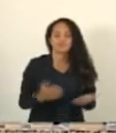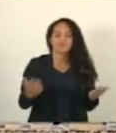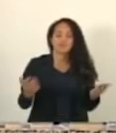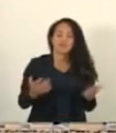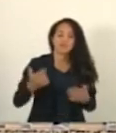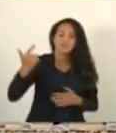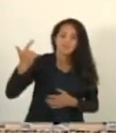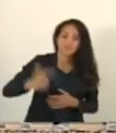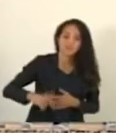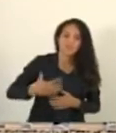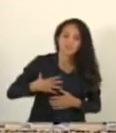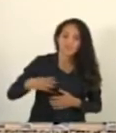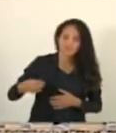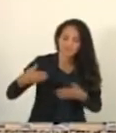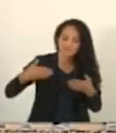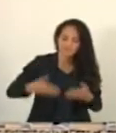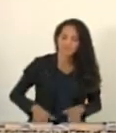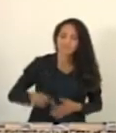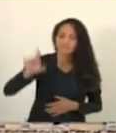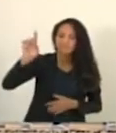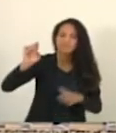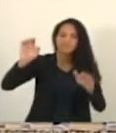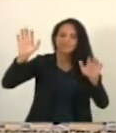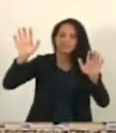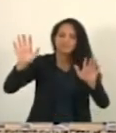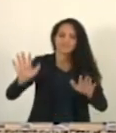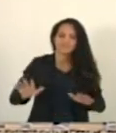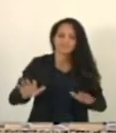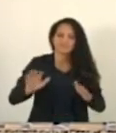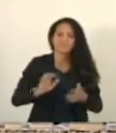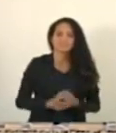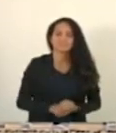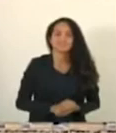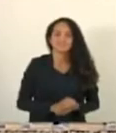vez. Que Deus abençoe a Maitê.